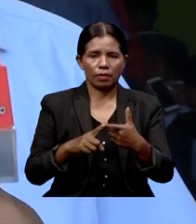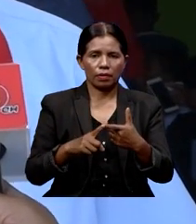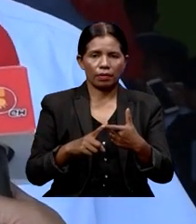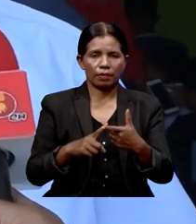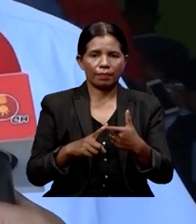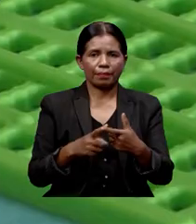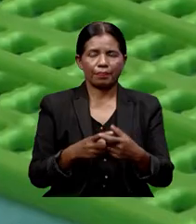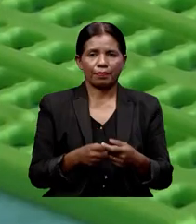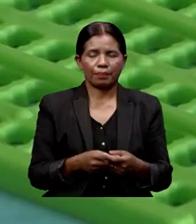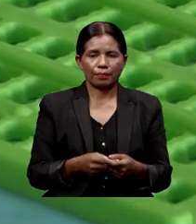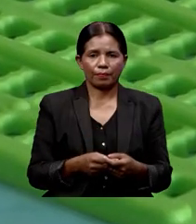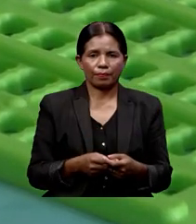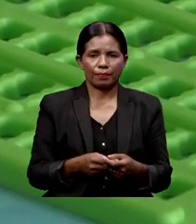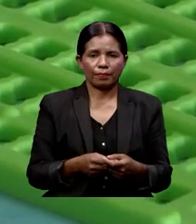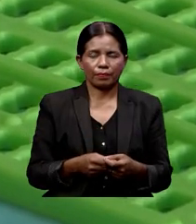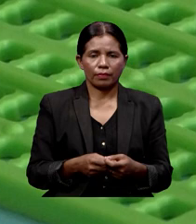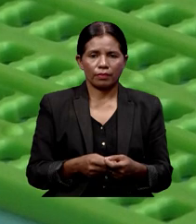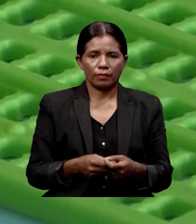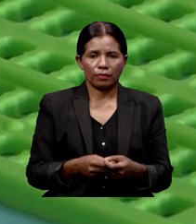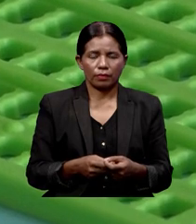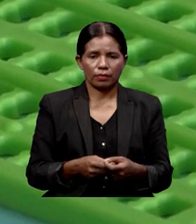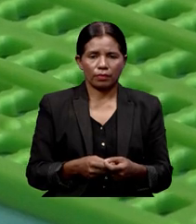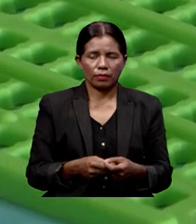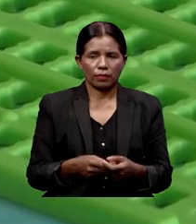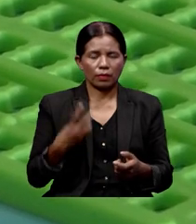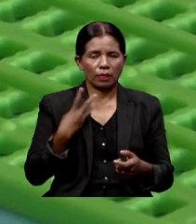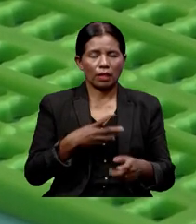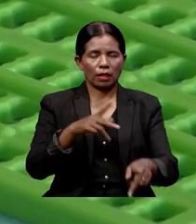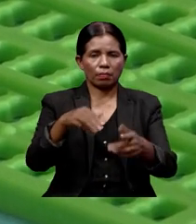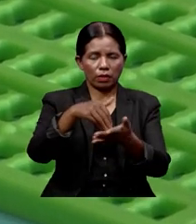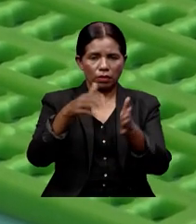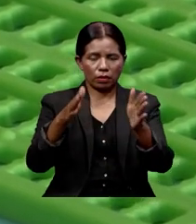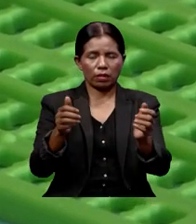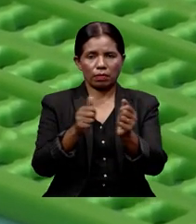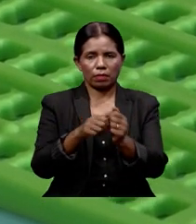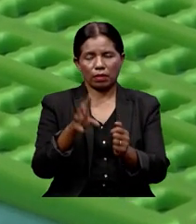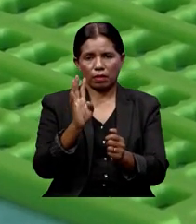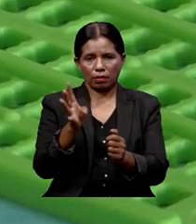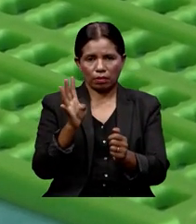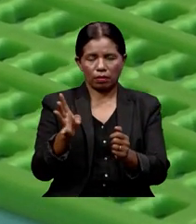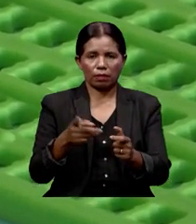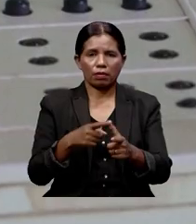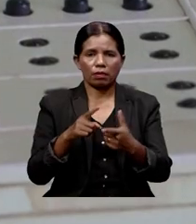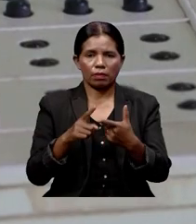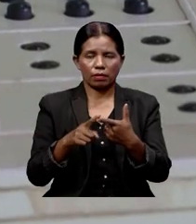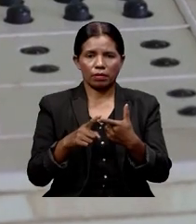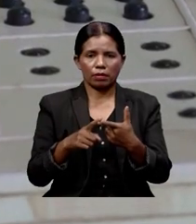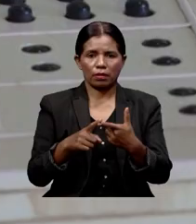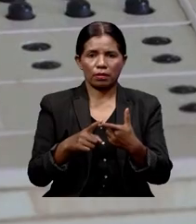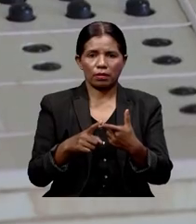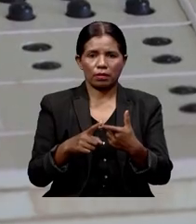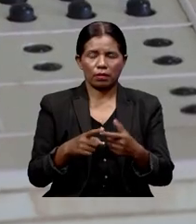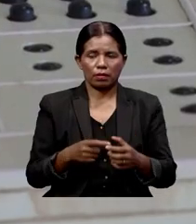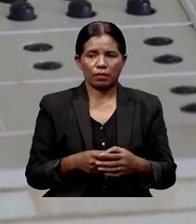letra braille e ba emo deficiência mata na hat nulo e feito ronulo recém lima, manes anulo recém